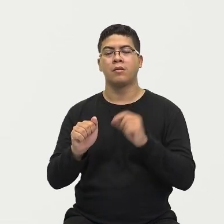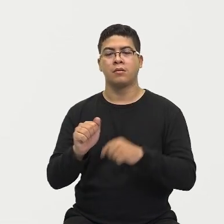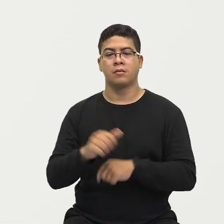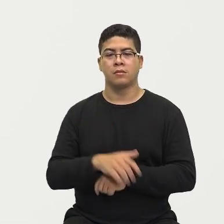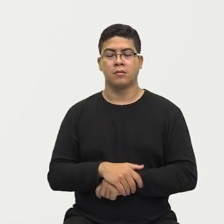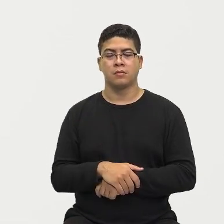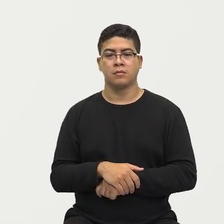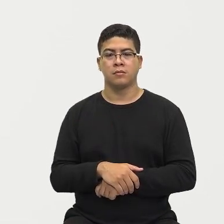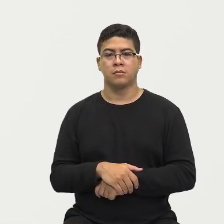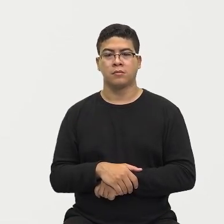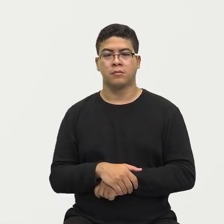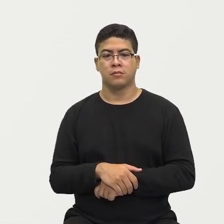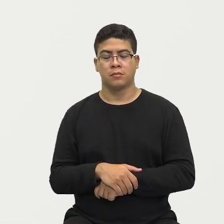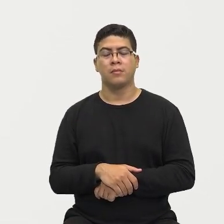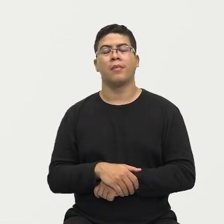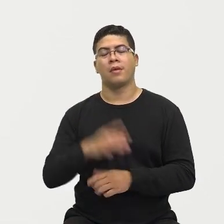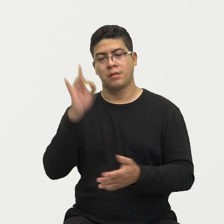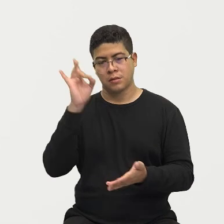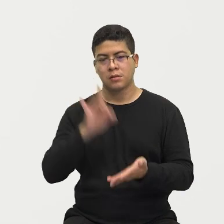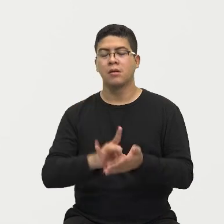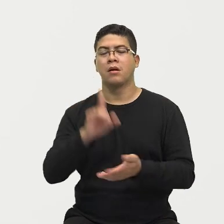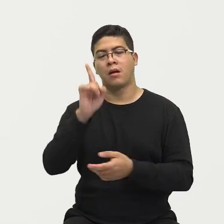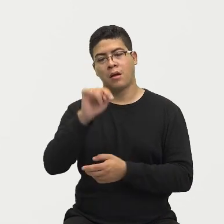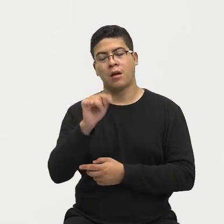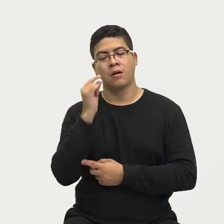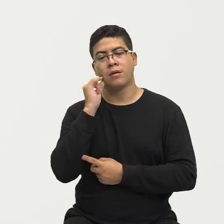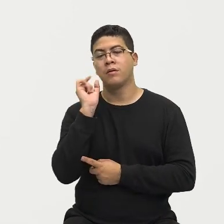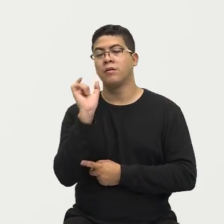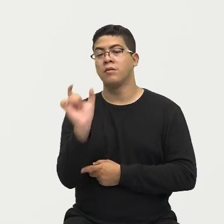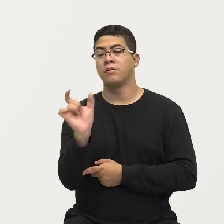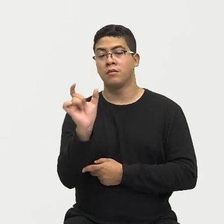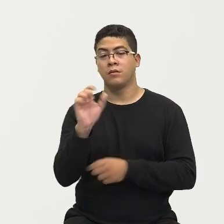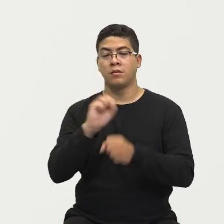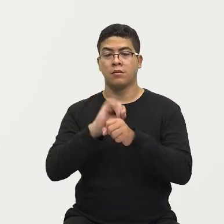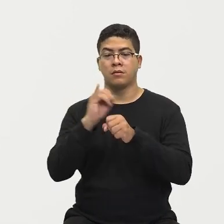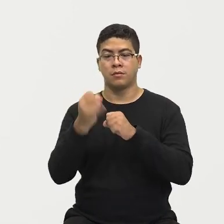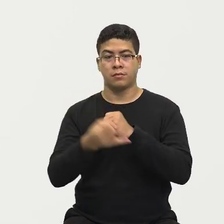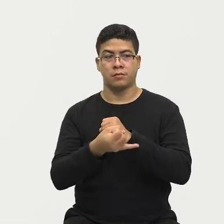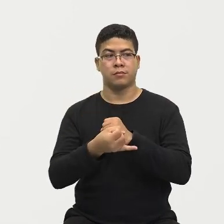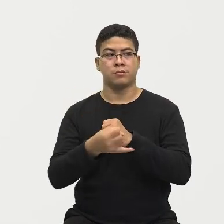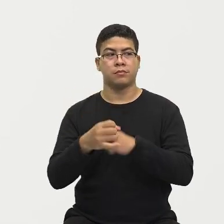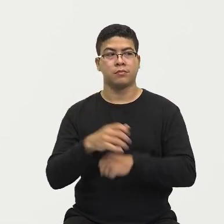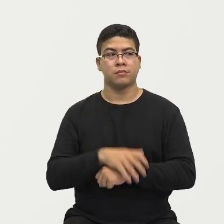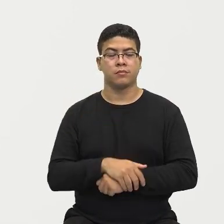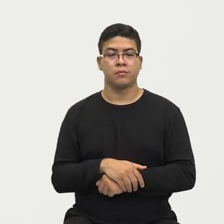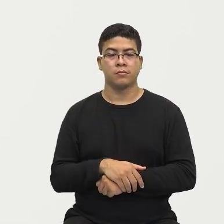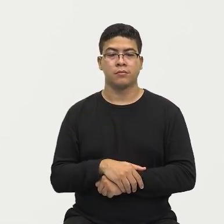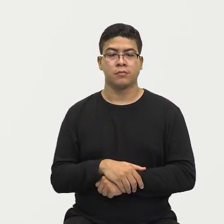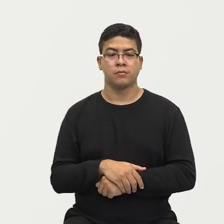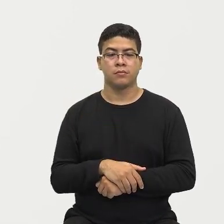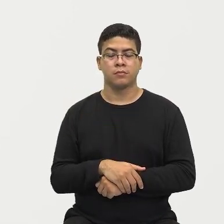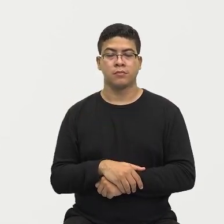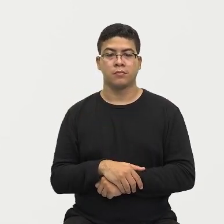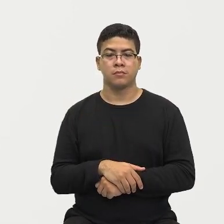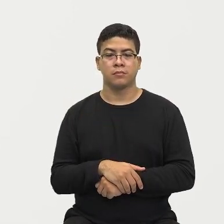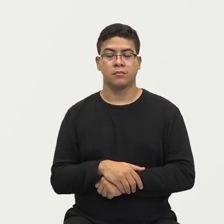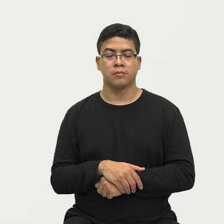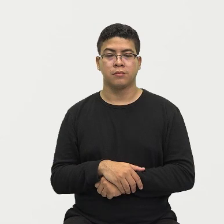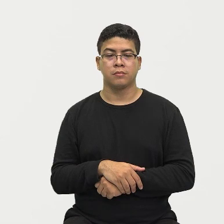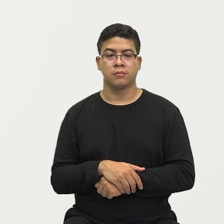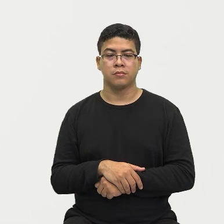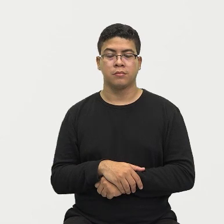Grandiosa. Exatamente, vai ser um adjetivo. Um adjetivo.